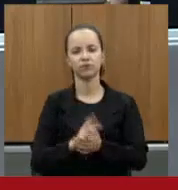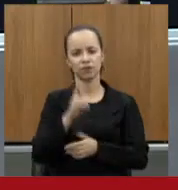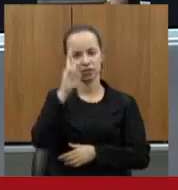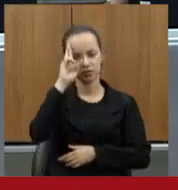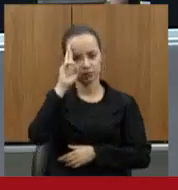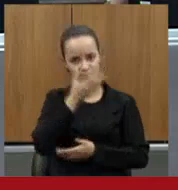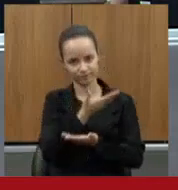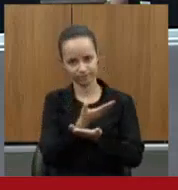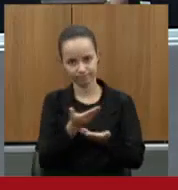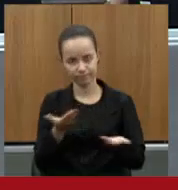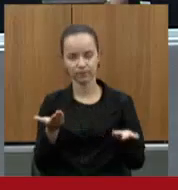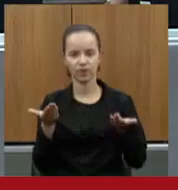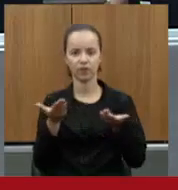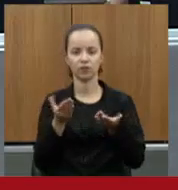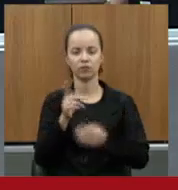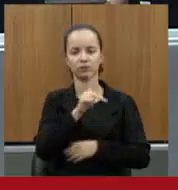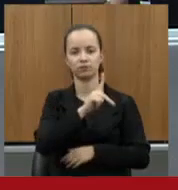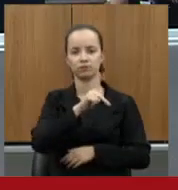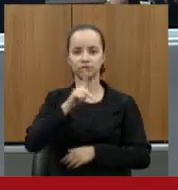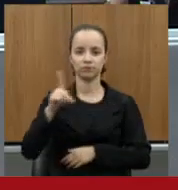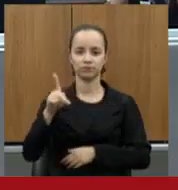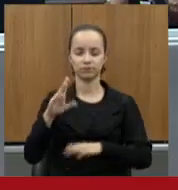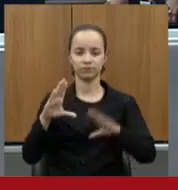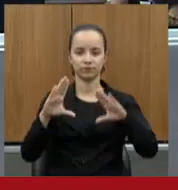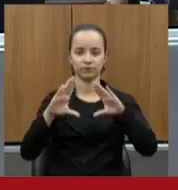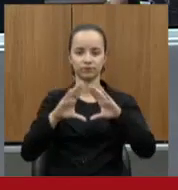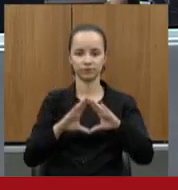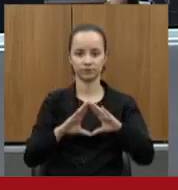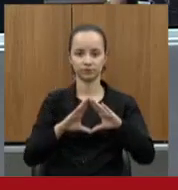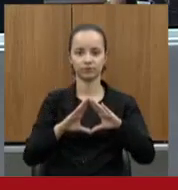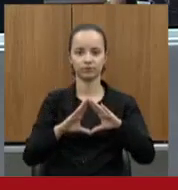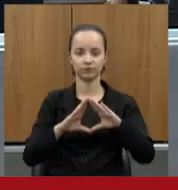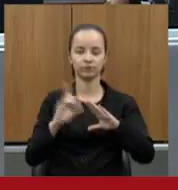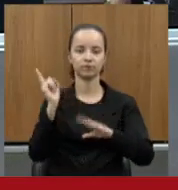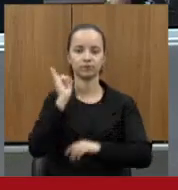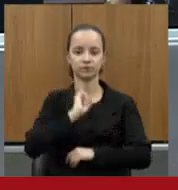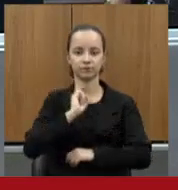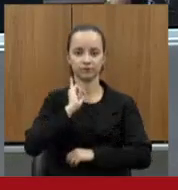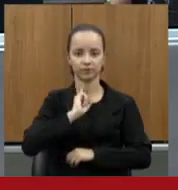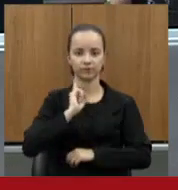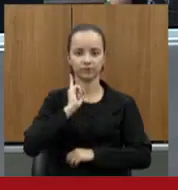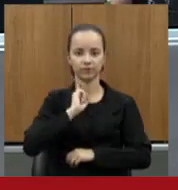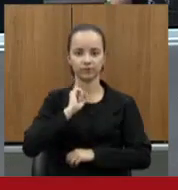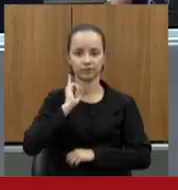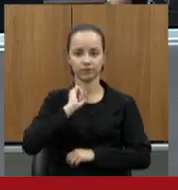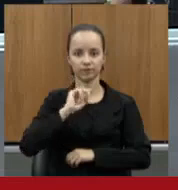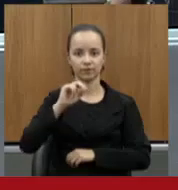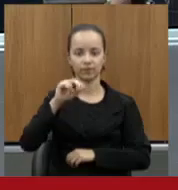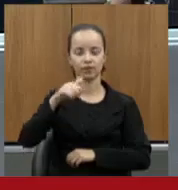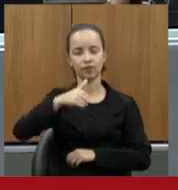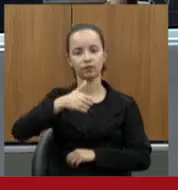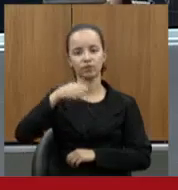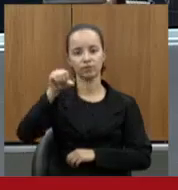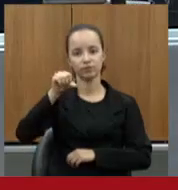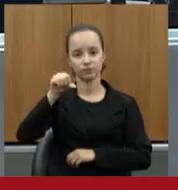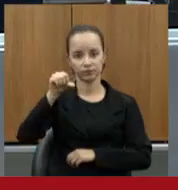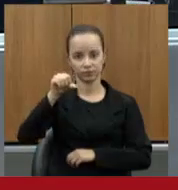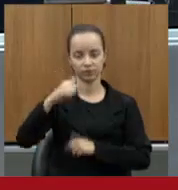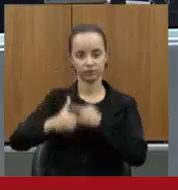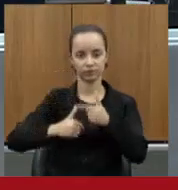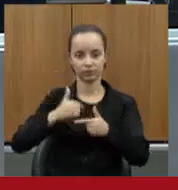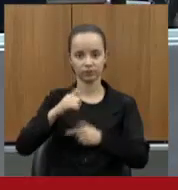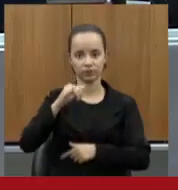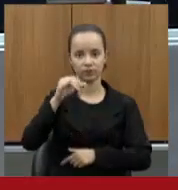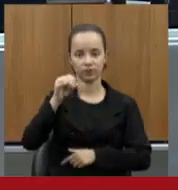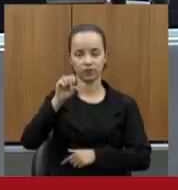senhores, com a palavra o presidente da Assembleia Legislativa do Estado de Minas Gerais, na nona legislatura, José